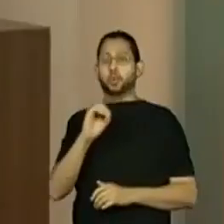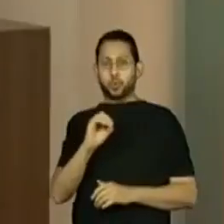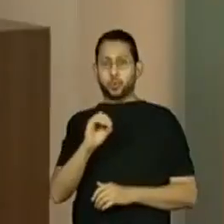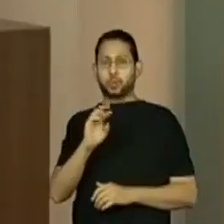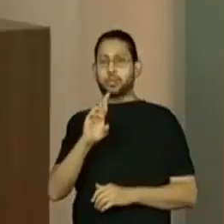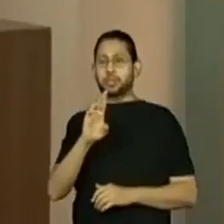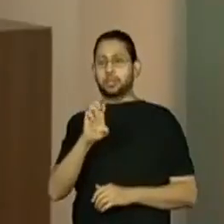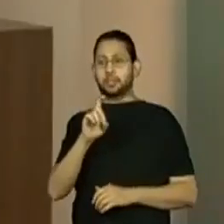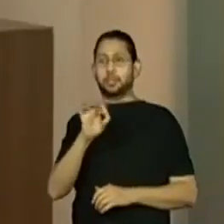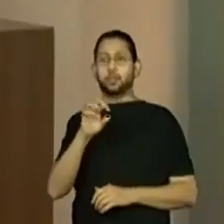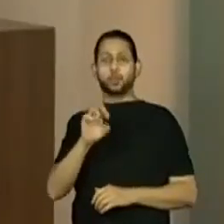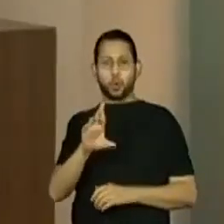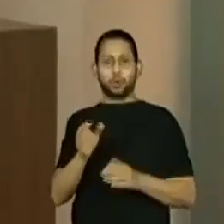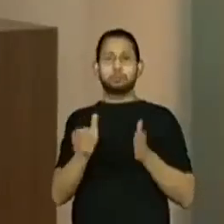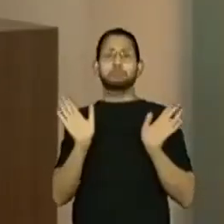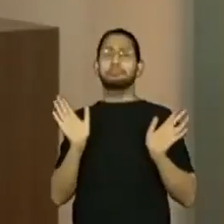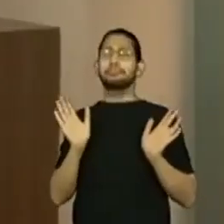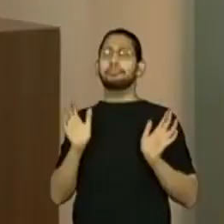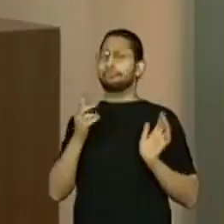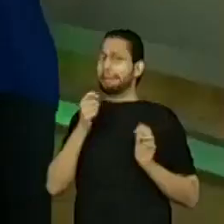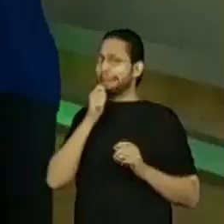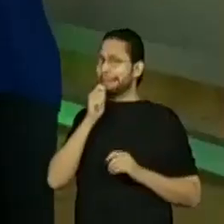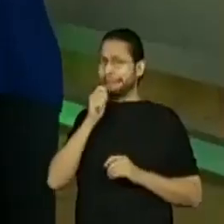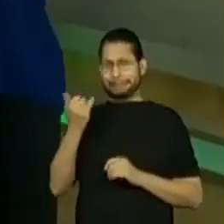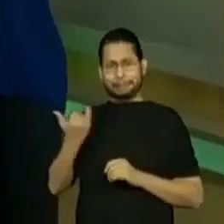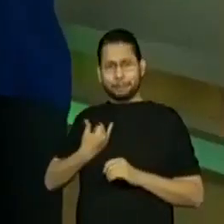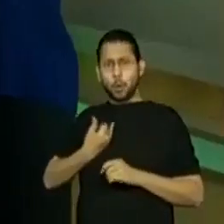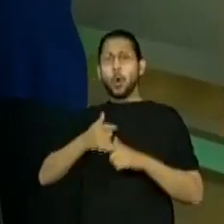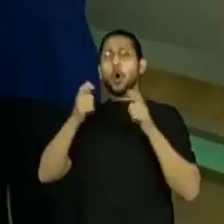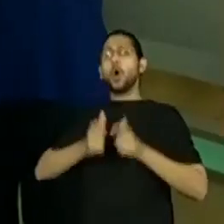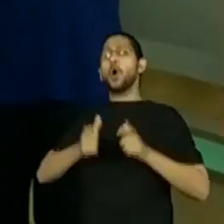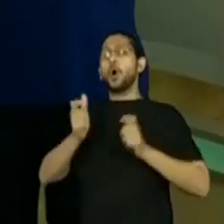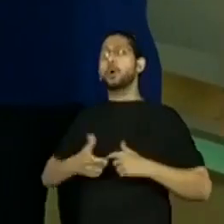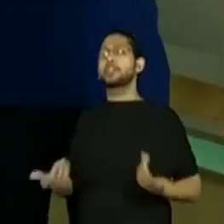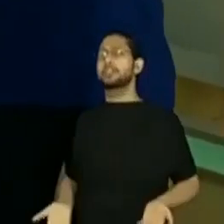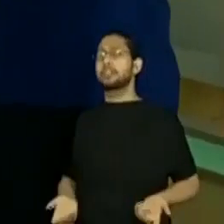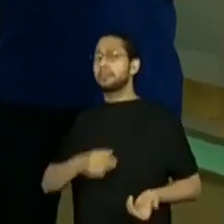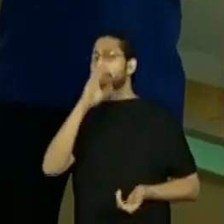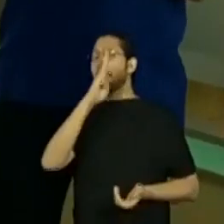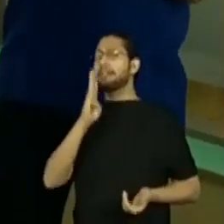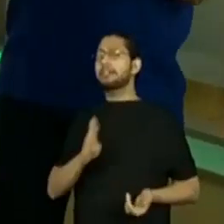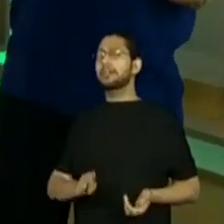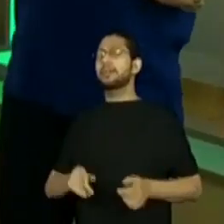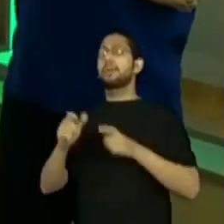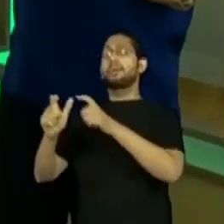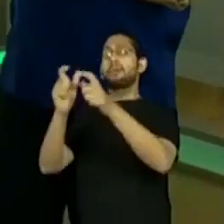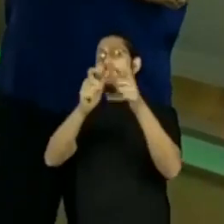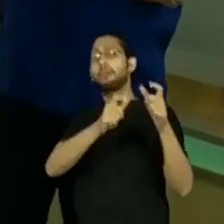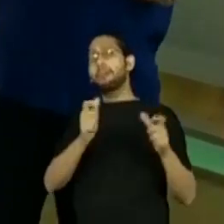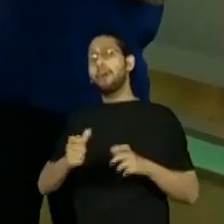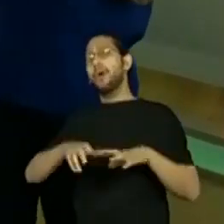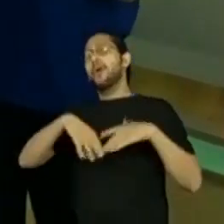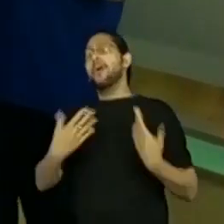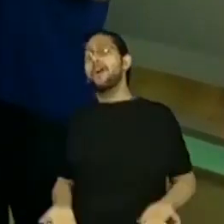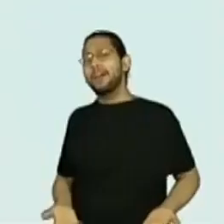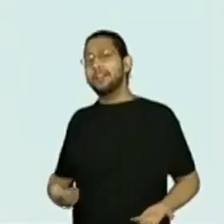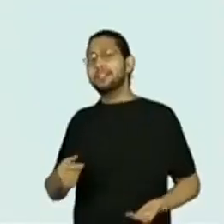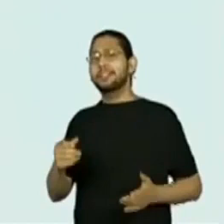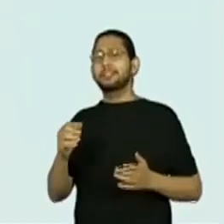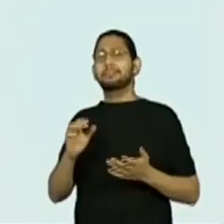falaram aqui sobre onde que fica esse monumento. Quero ver a participação. Qual lugar do Brasil fica esse monumento, gente? Vamos